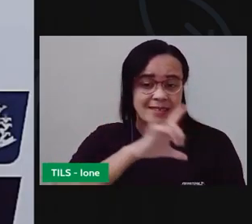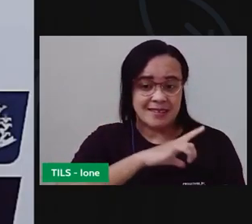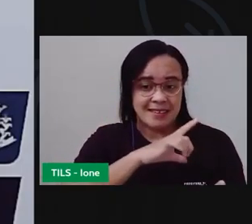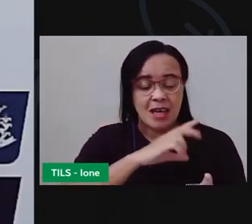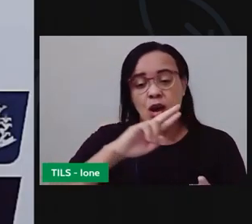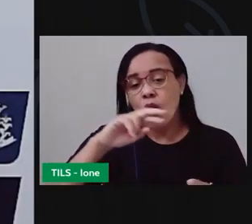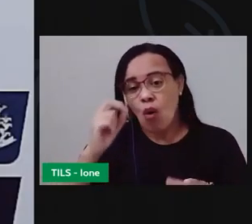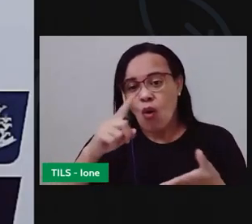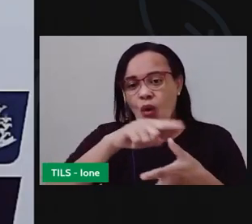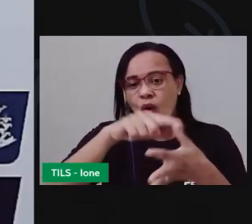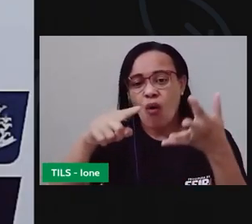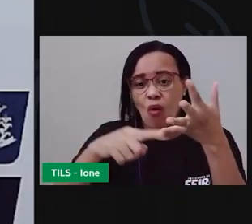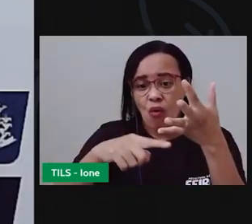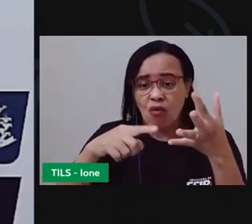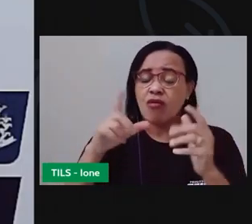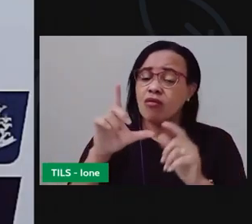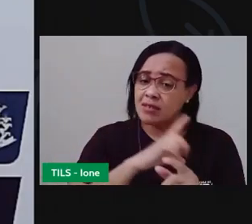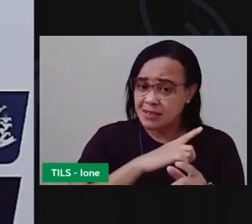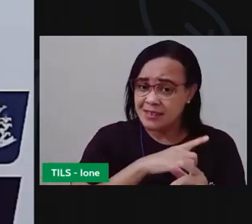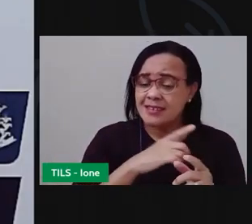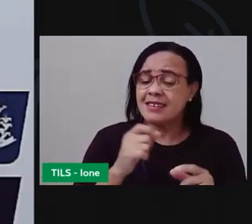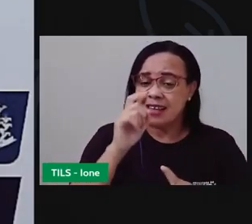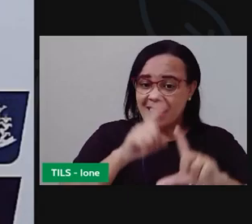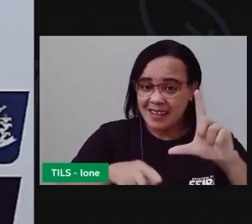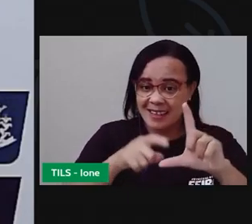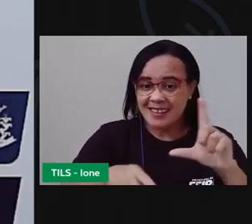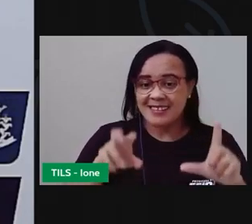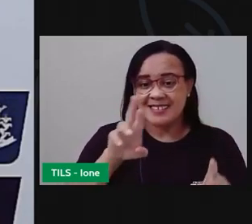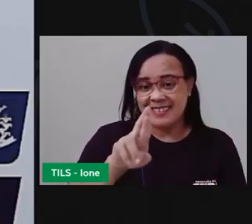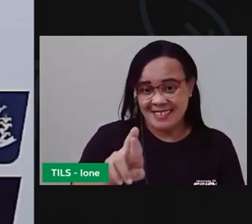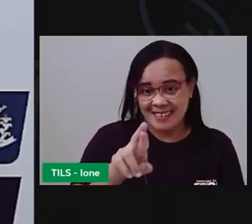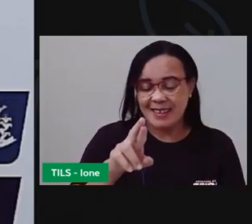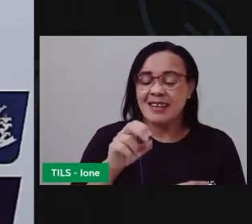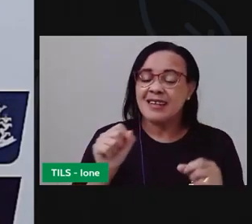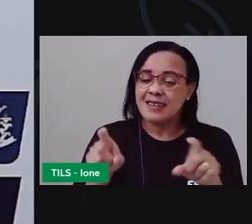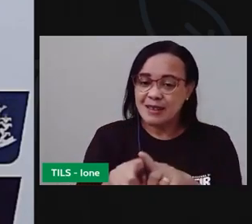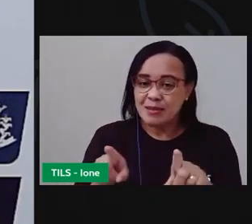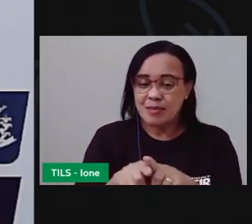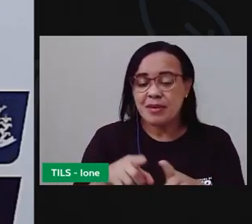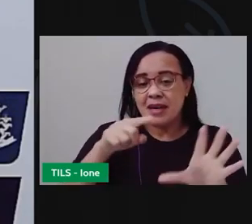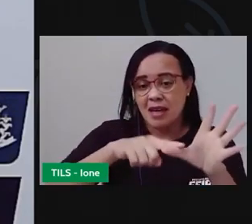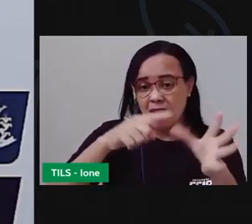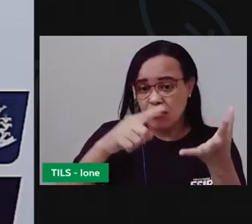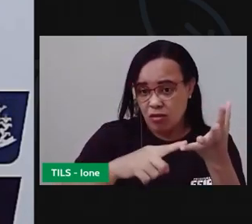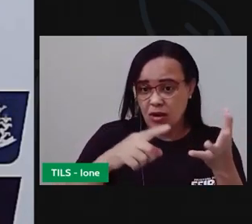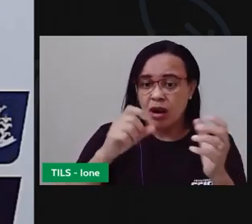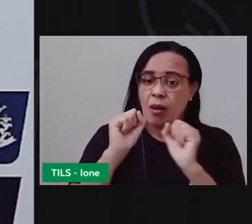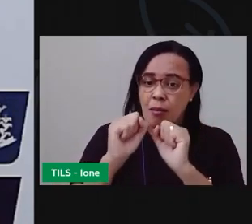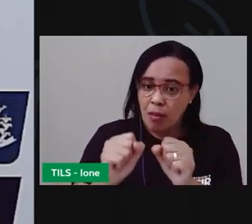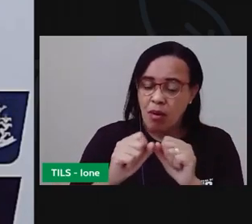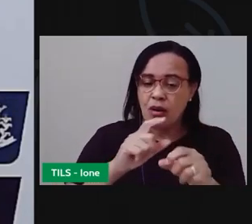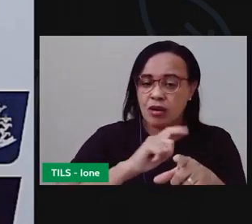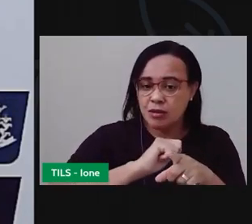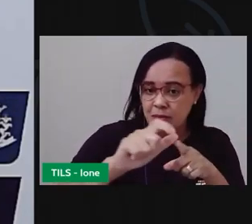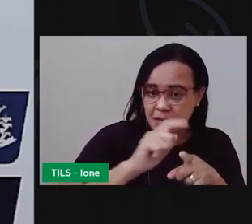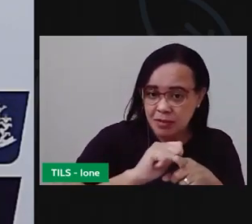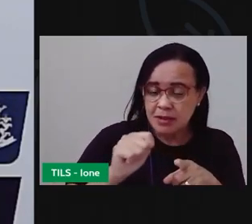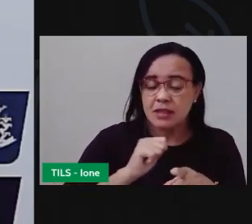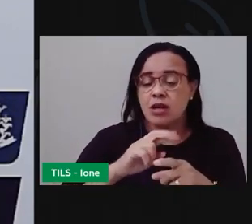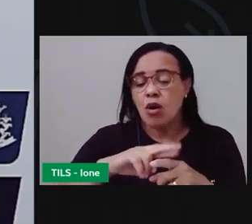ali, uma consoante, a letra R e uma vogal, produz sílabas que vão trazer um